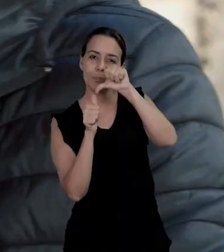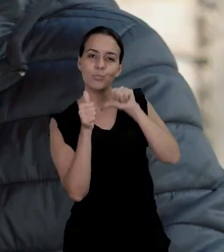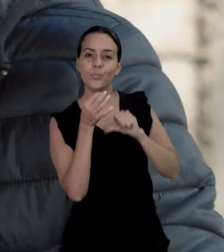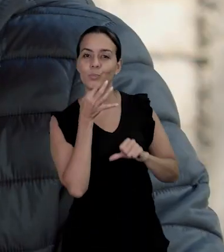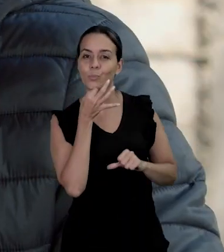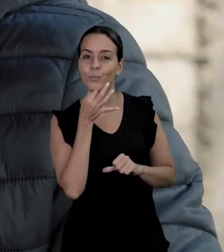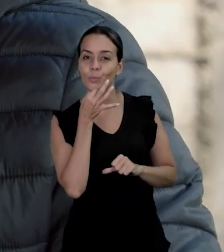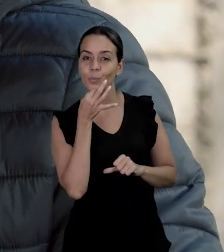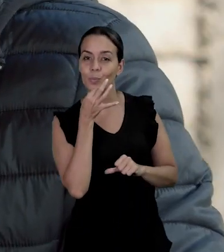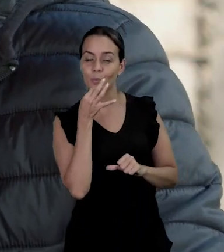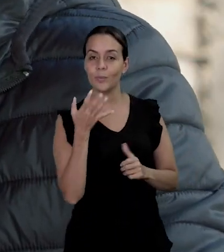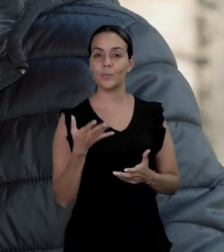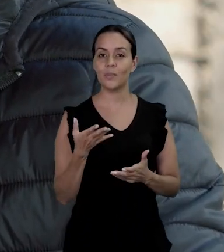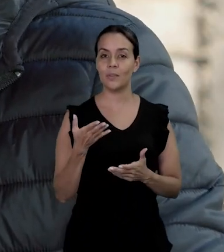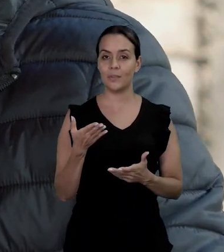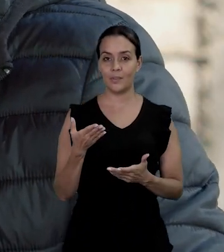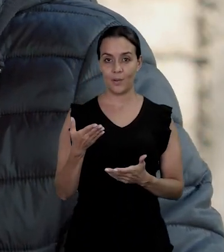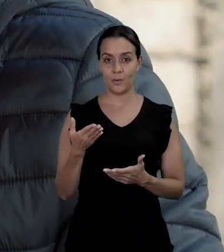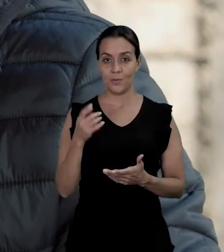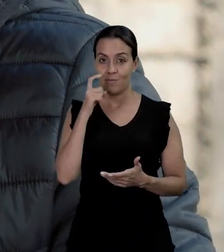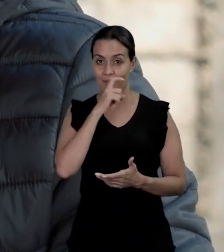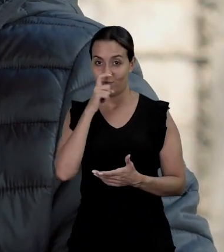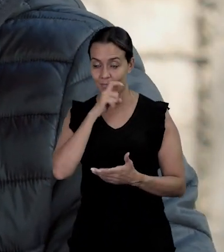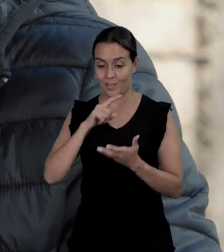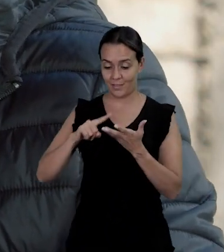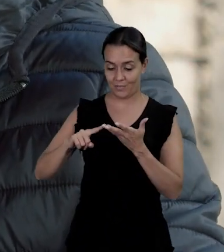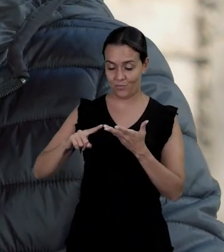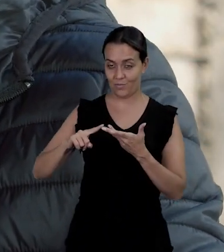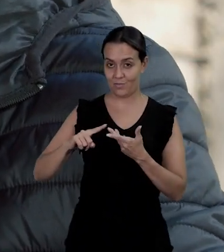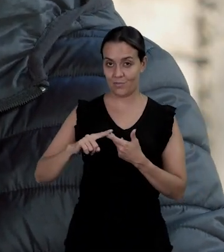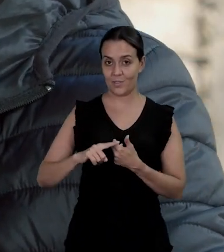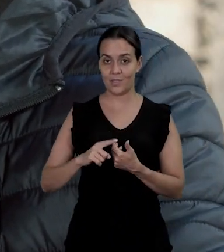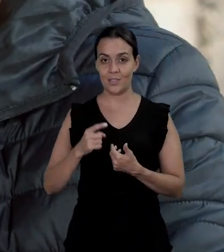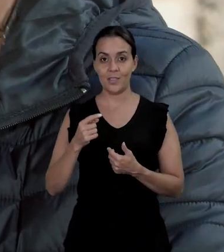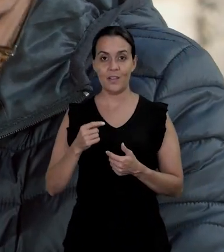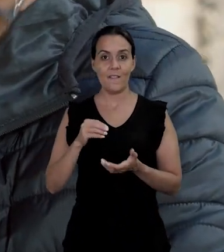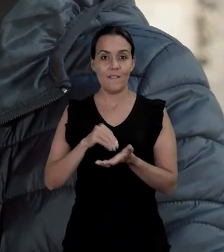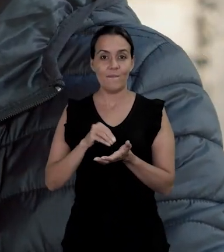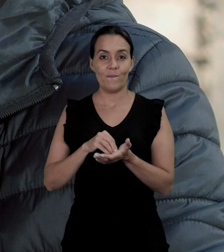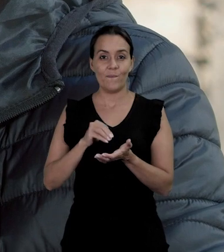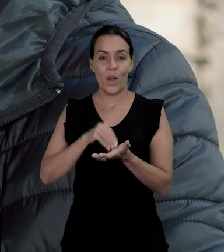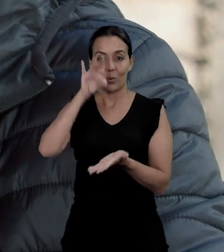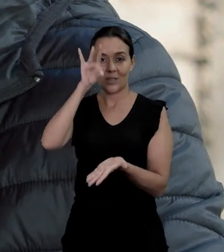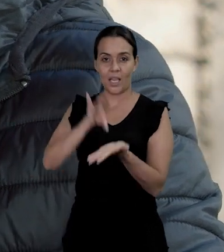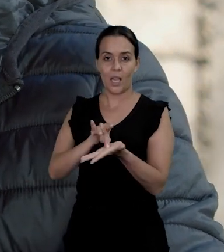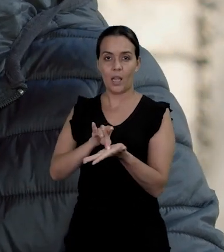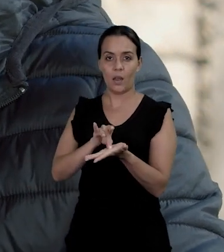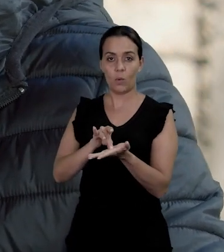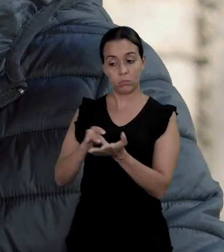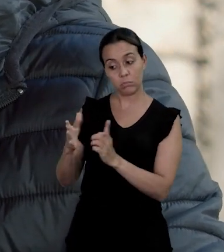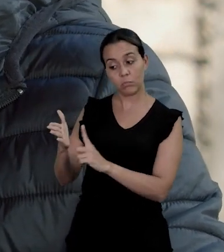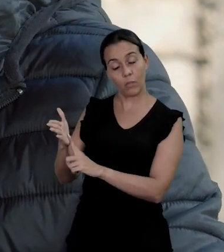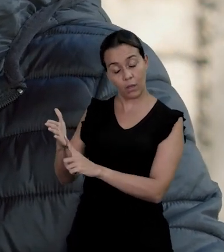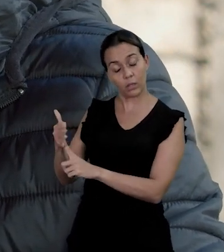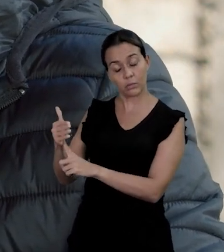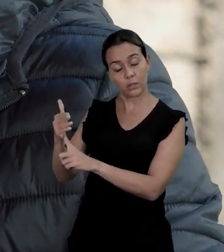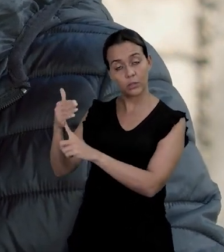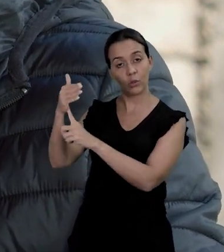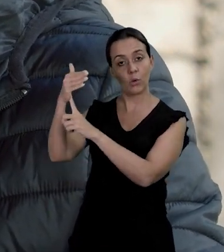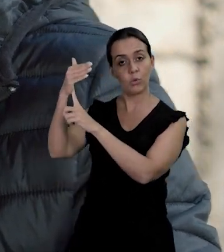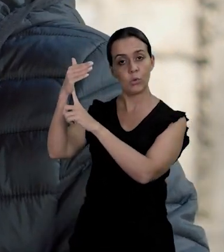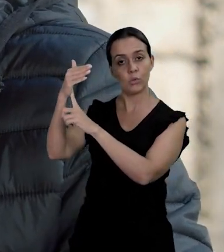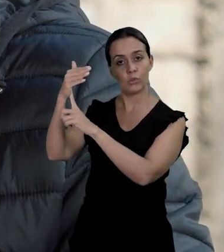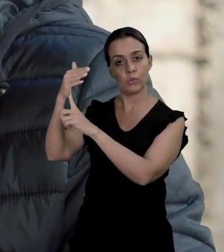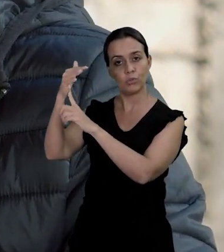problemáticas... Eu acho que sendo. assim, a tecnologia é uma ferramenta, né? E aí a gente Isso. pode utilizar essa ferramenta para construir coisas boas, só que a tecnologia,